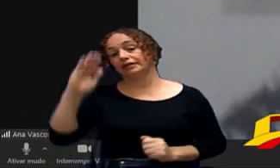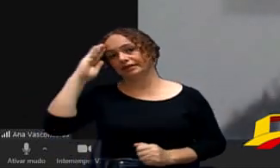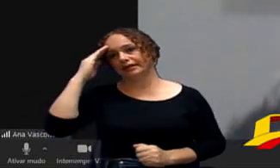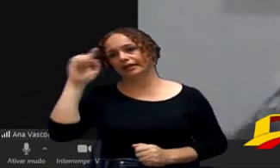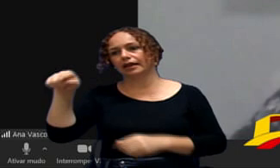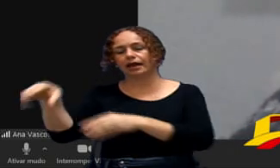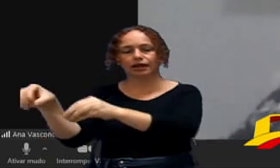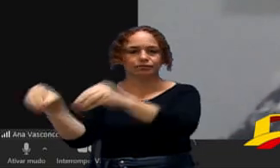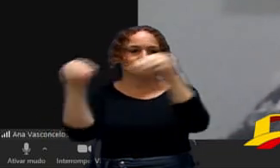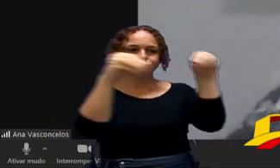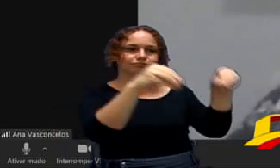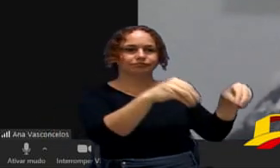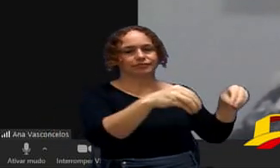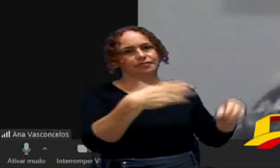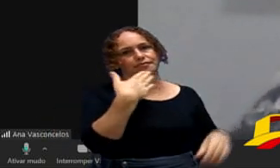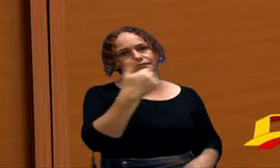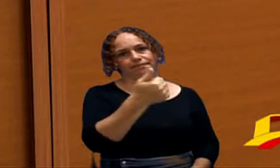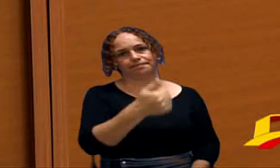noite.